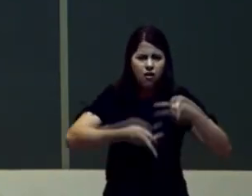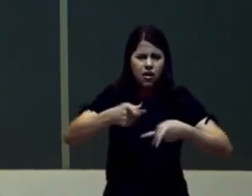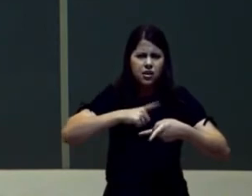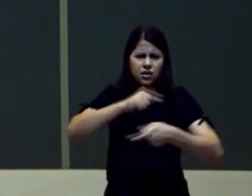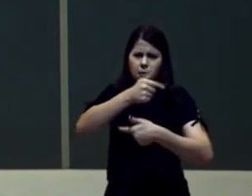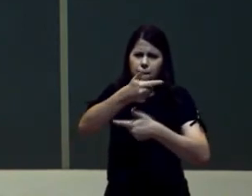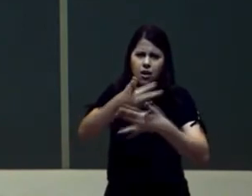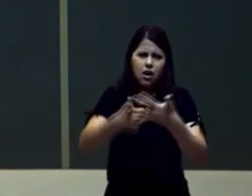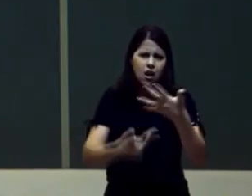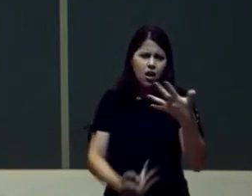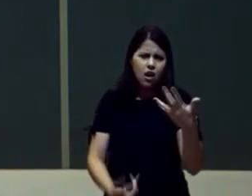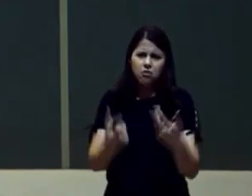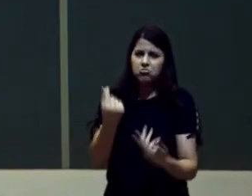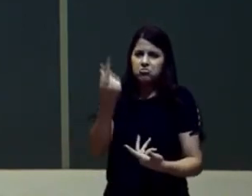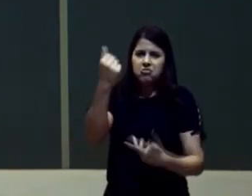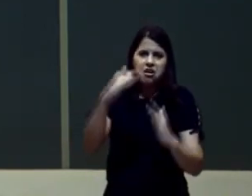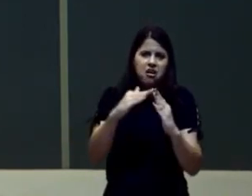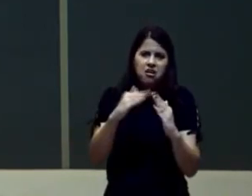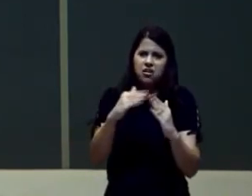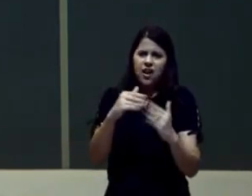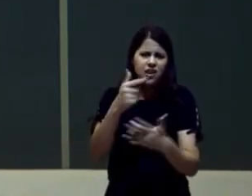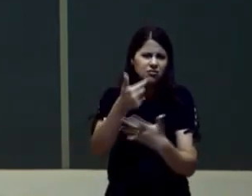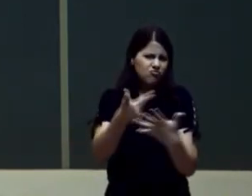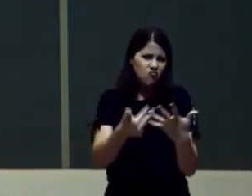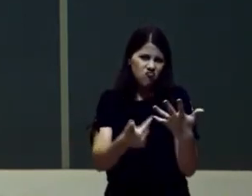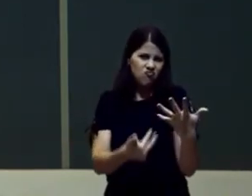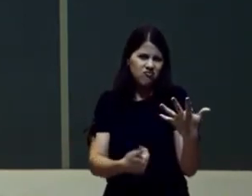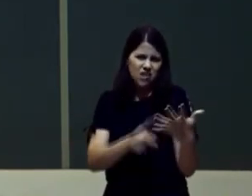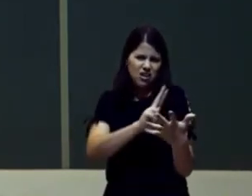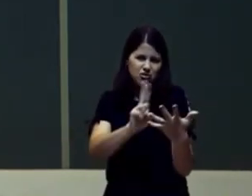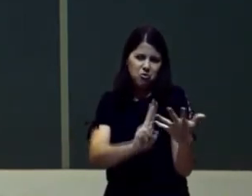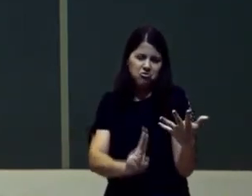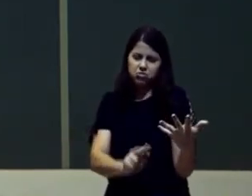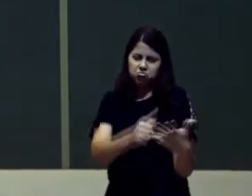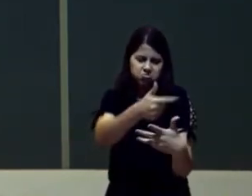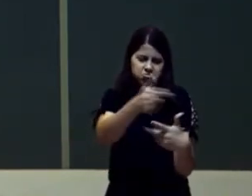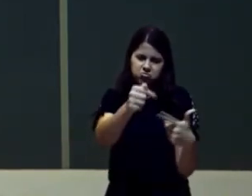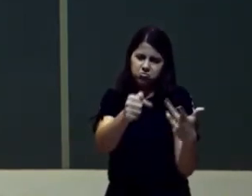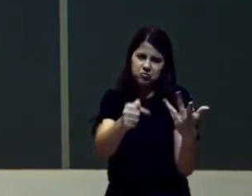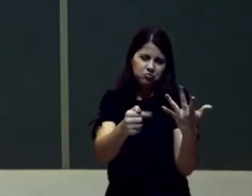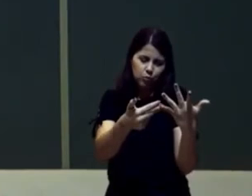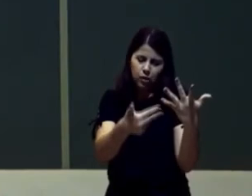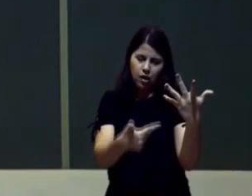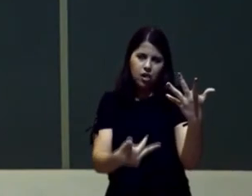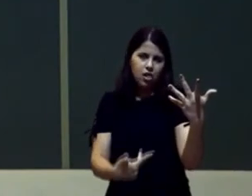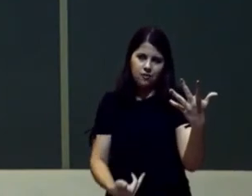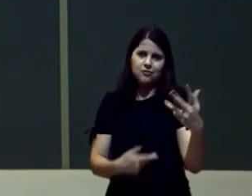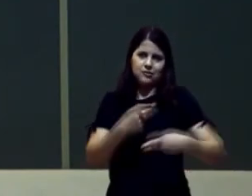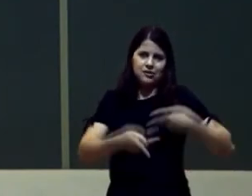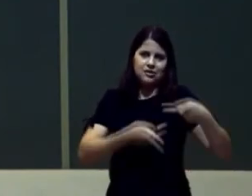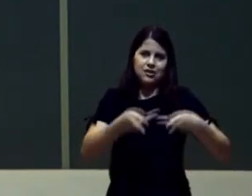Nós transmitiremos patrimônio, nós transmitiremos estrutura, nós transmitiremos nome, nós transmitiremos fama, nós transmitiremos